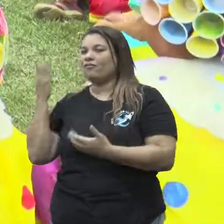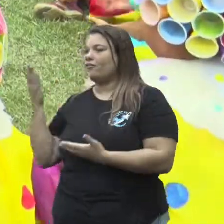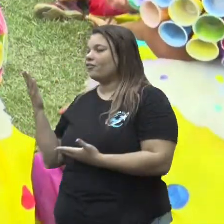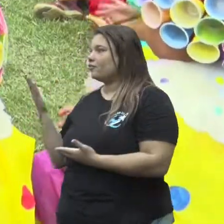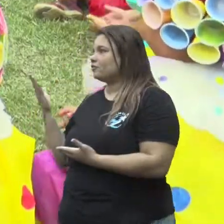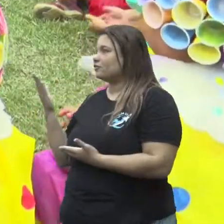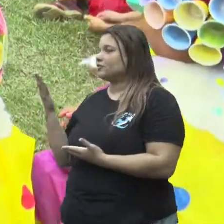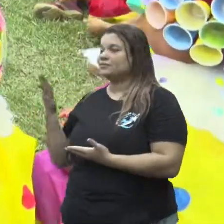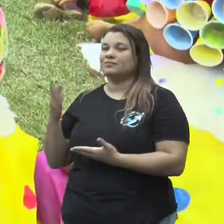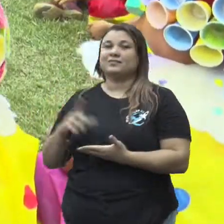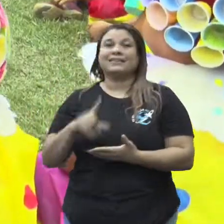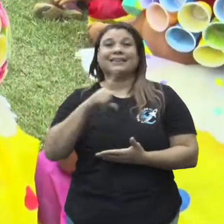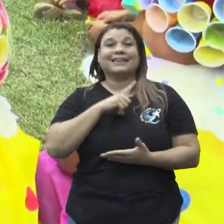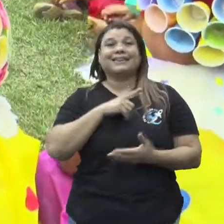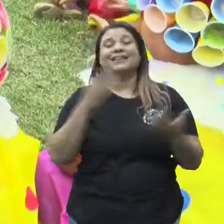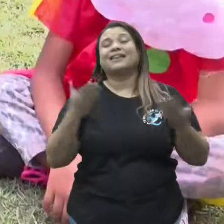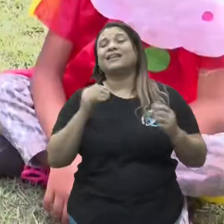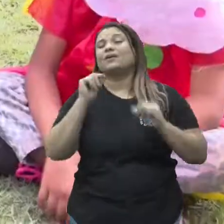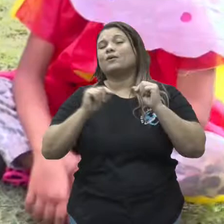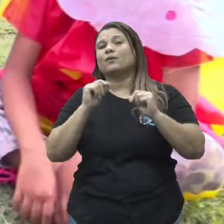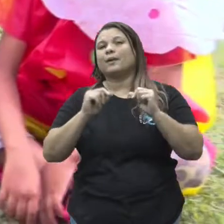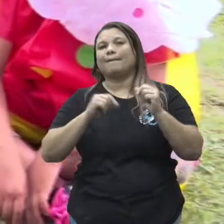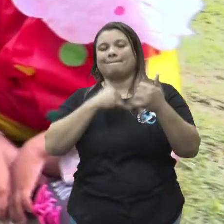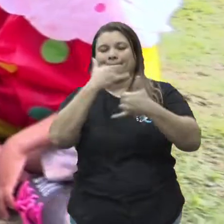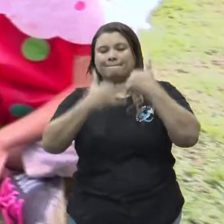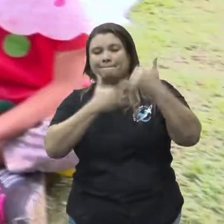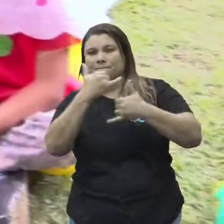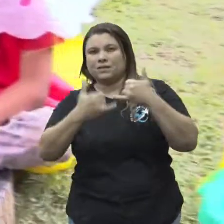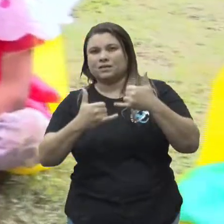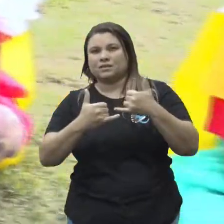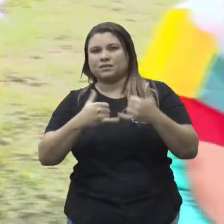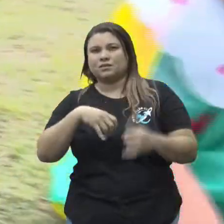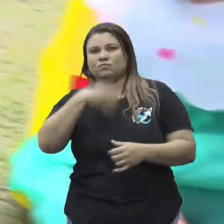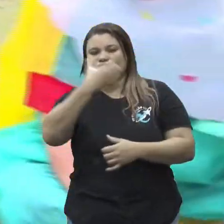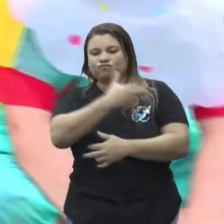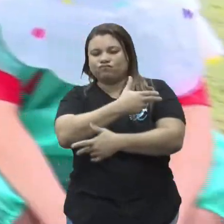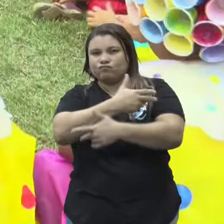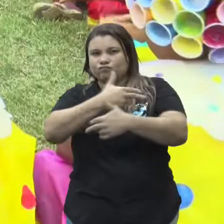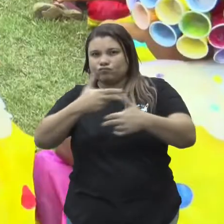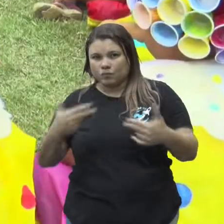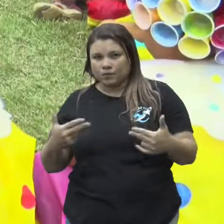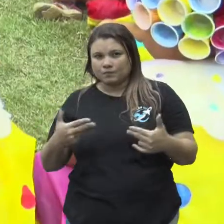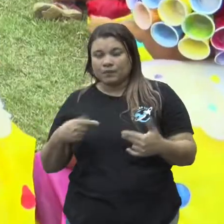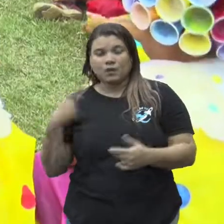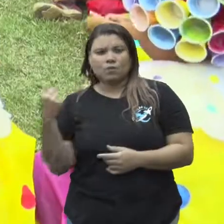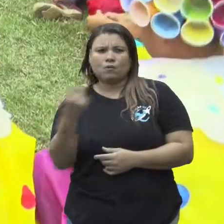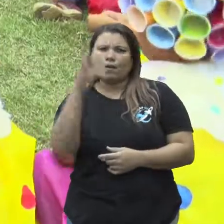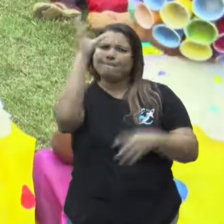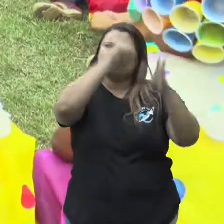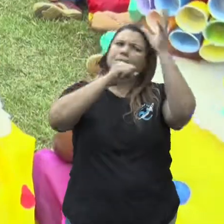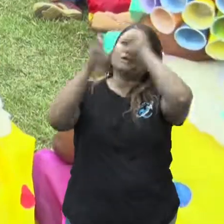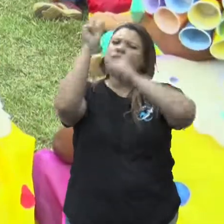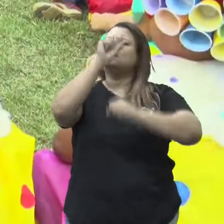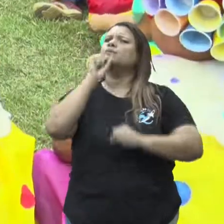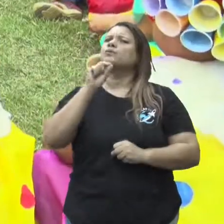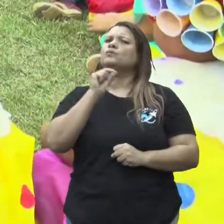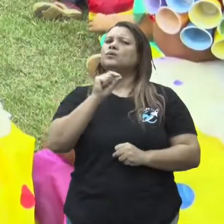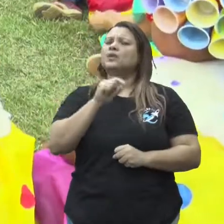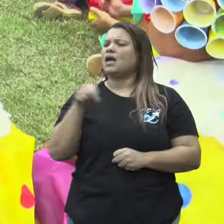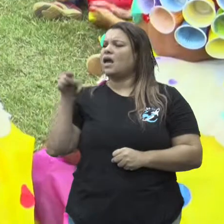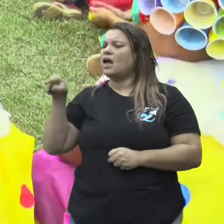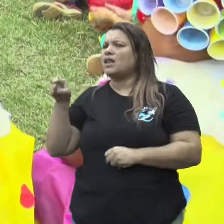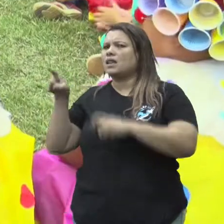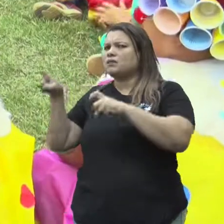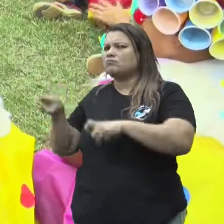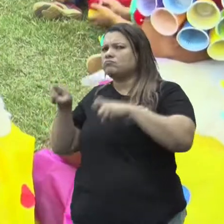brincadeira das frutas. A gente está aprendendo que no campo a gente planta algumas frutas, não é? Algumas frutas que a